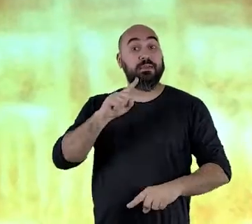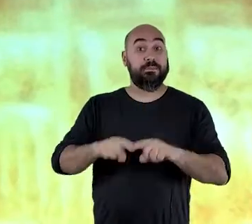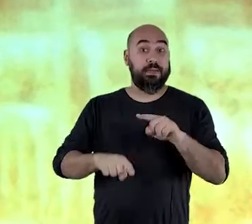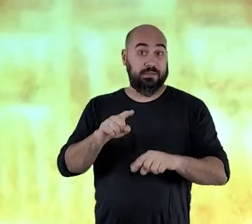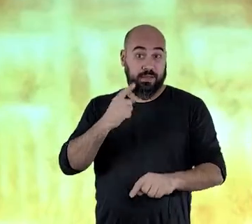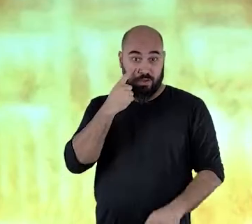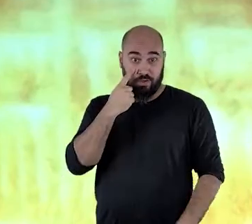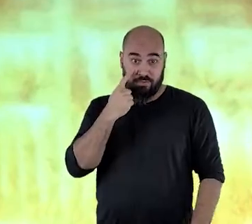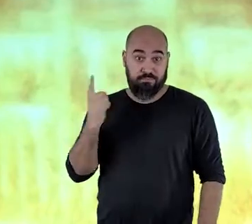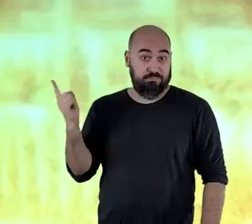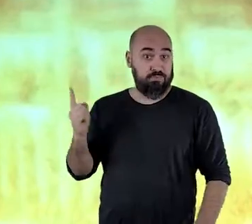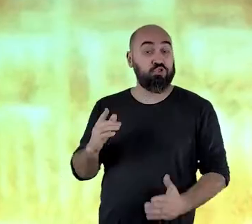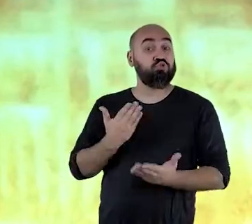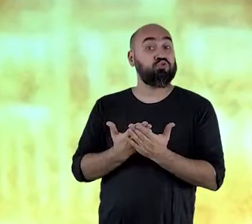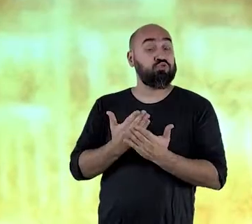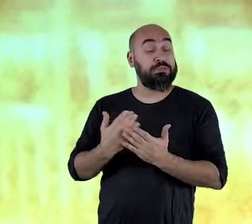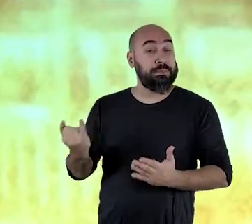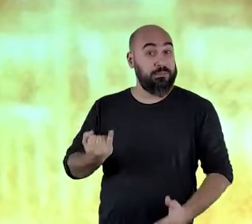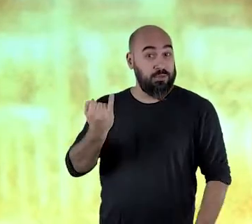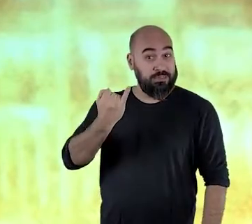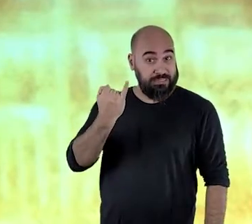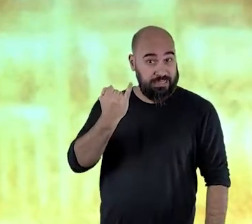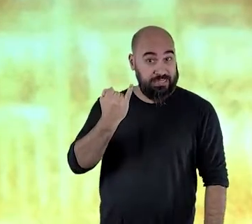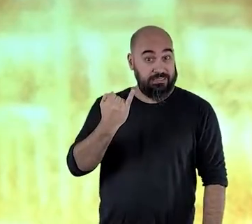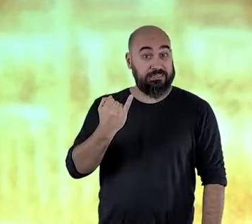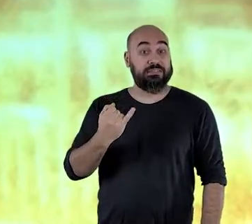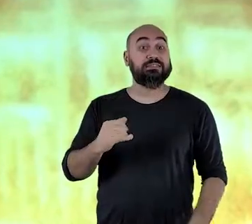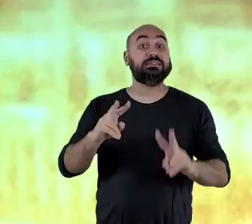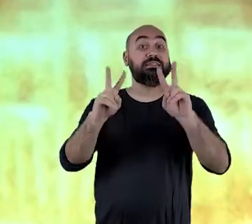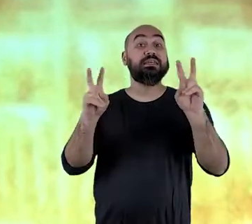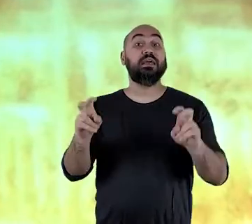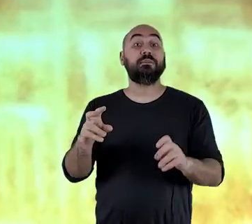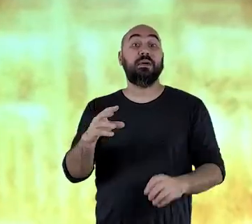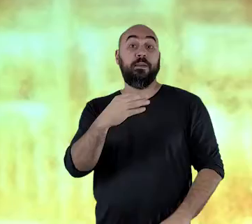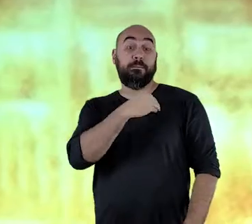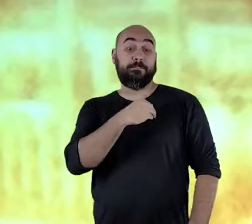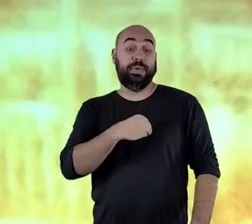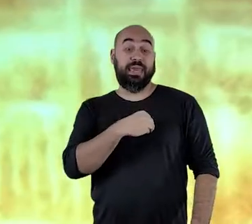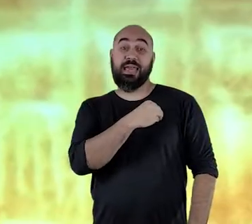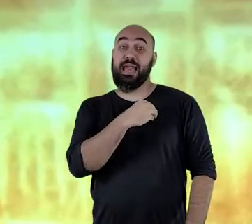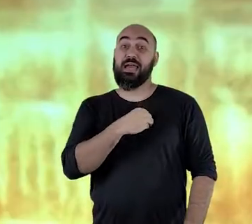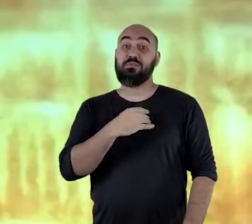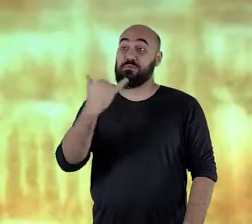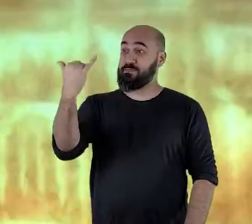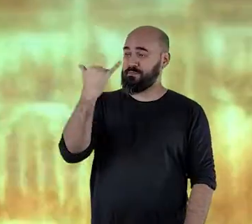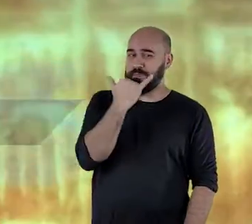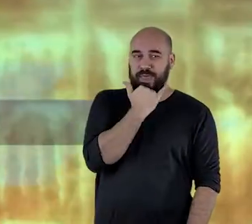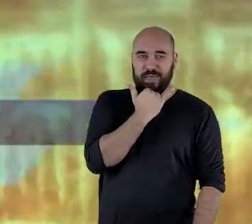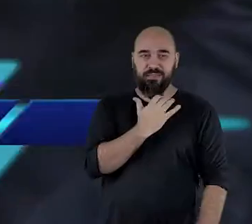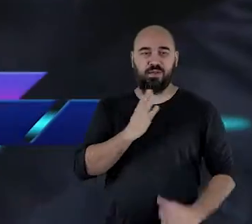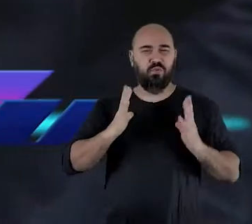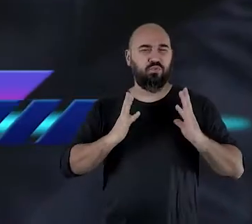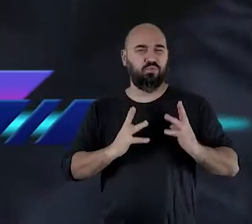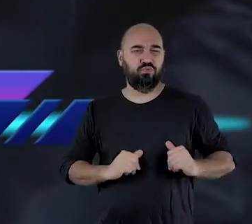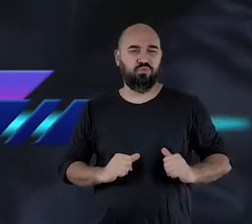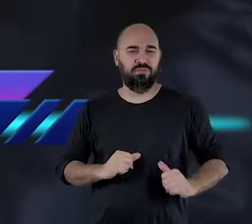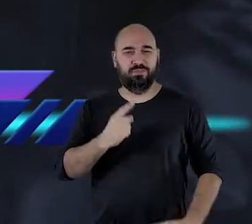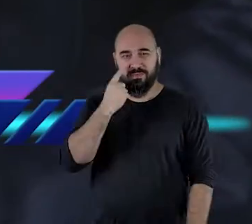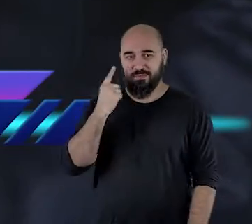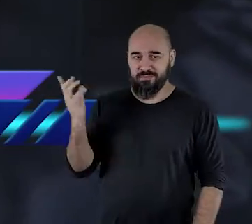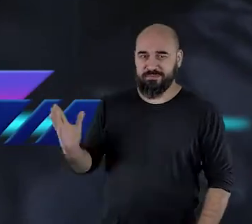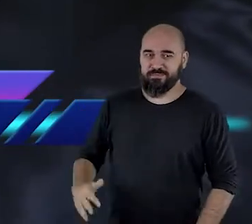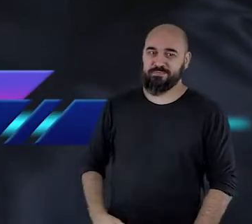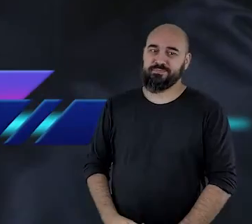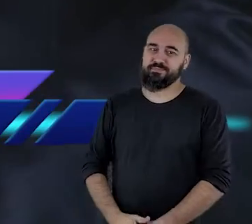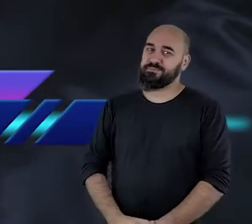por que ele é muito especial. O tema dele é a cura do pecado. Aqui você vai encontrar 15 temas